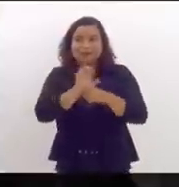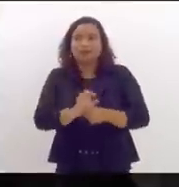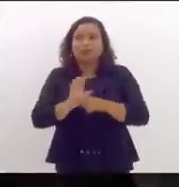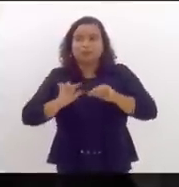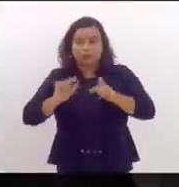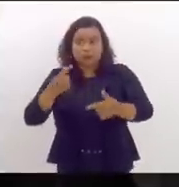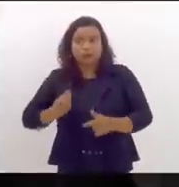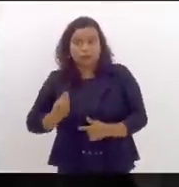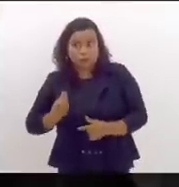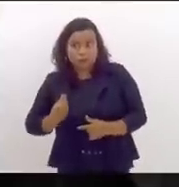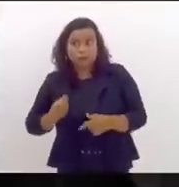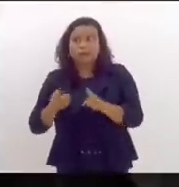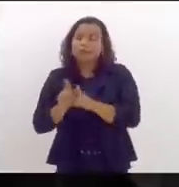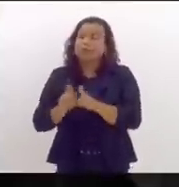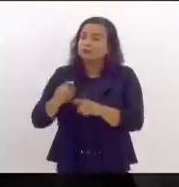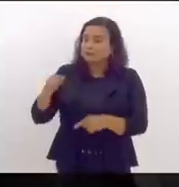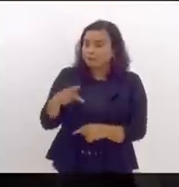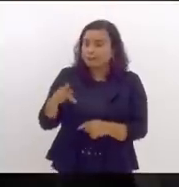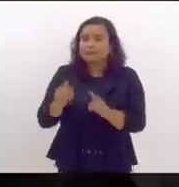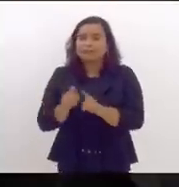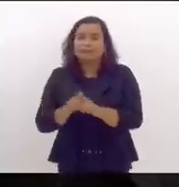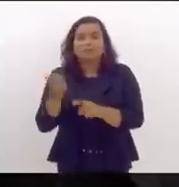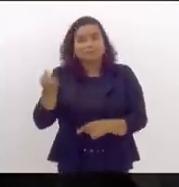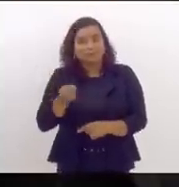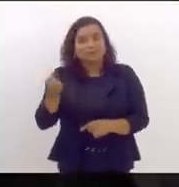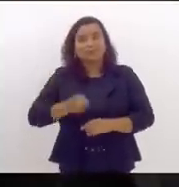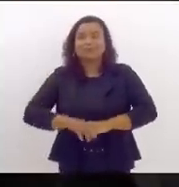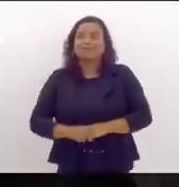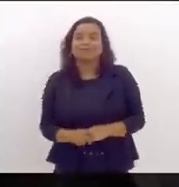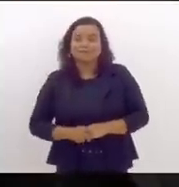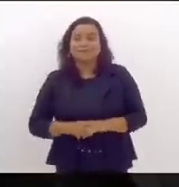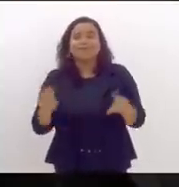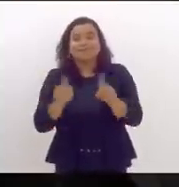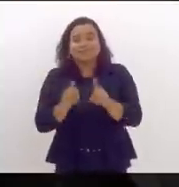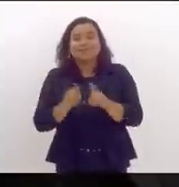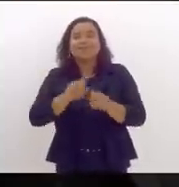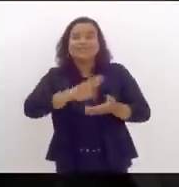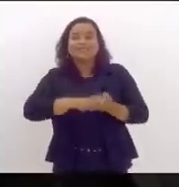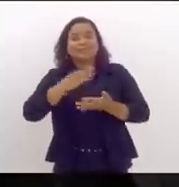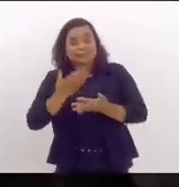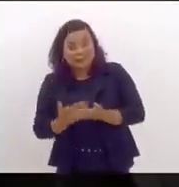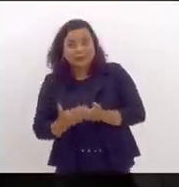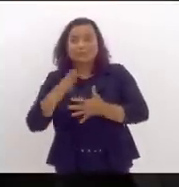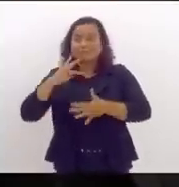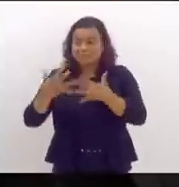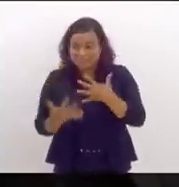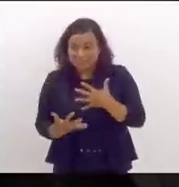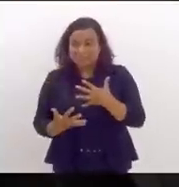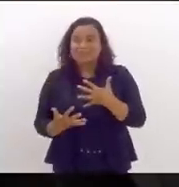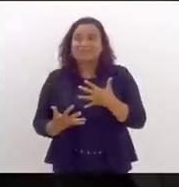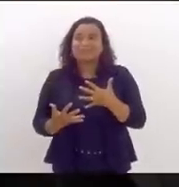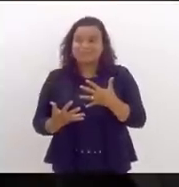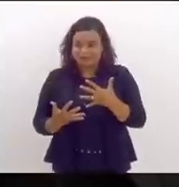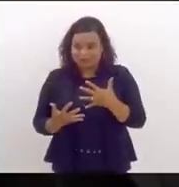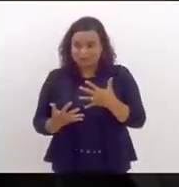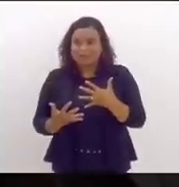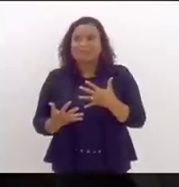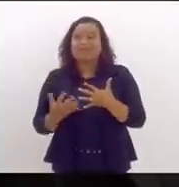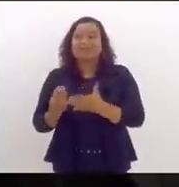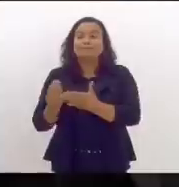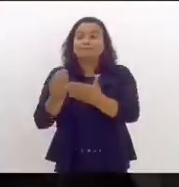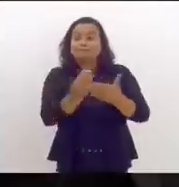ativos e inativos e pensionistas senhora intérprete da linguagem